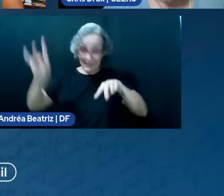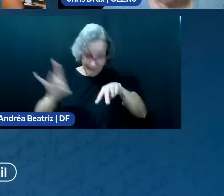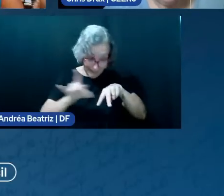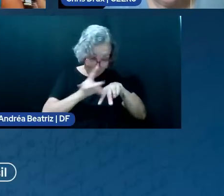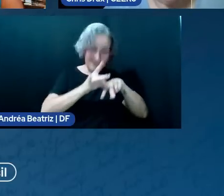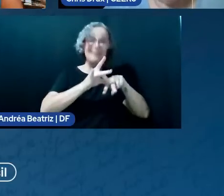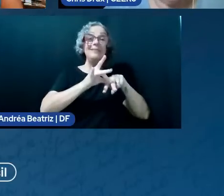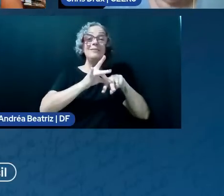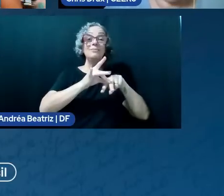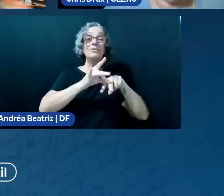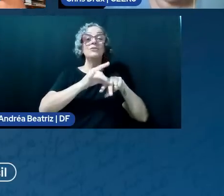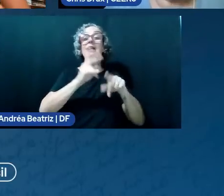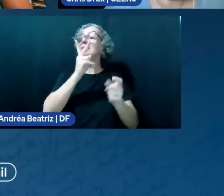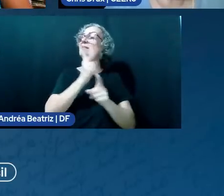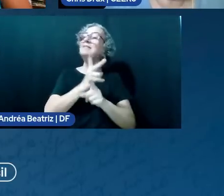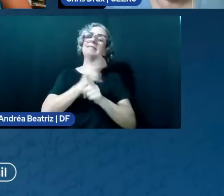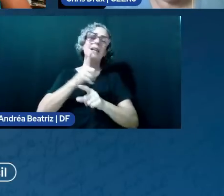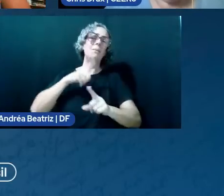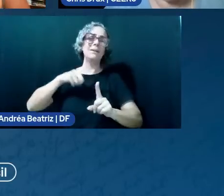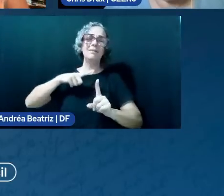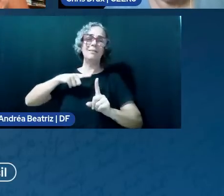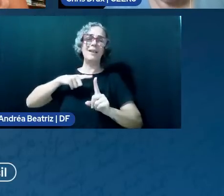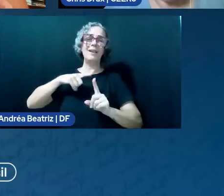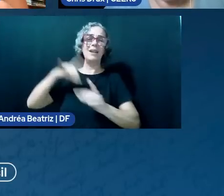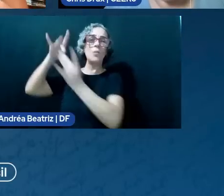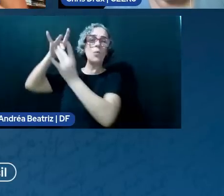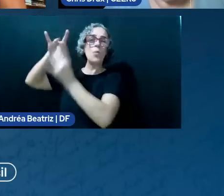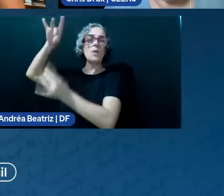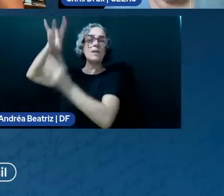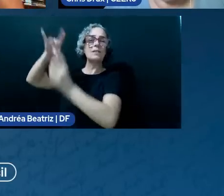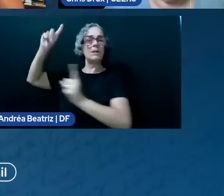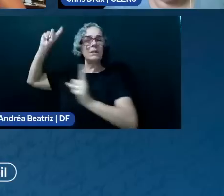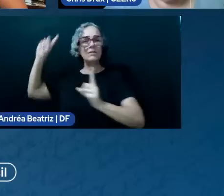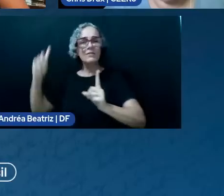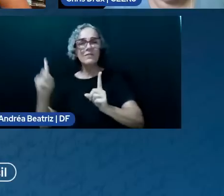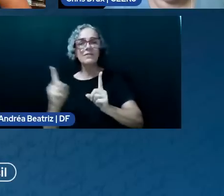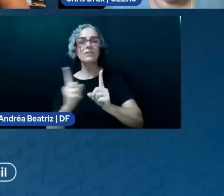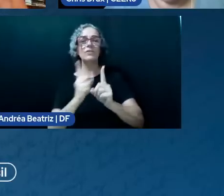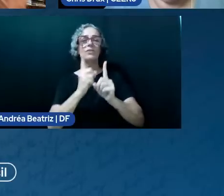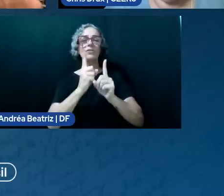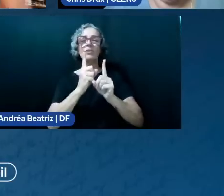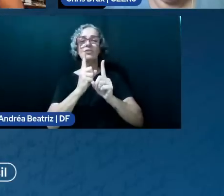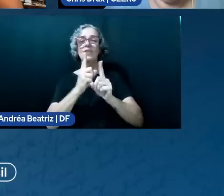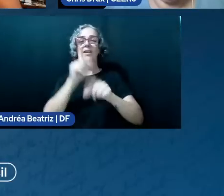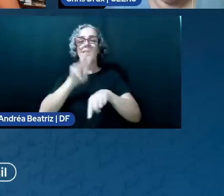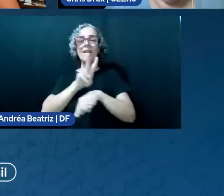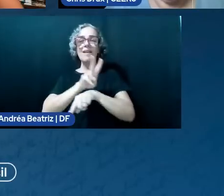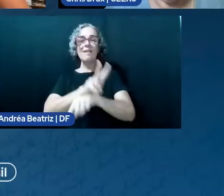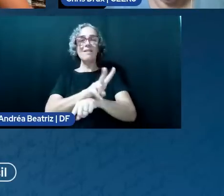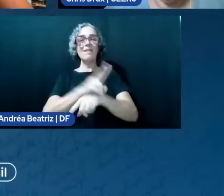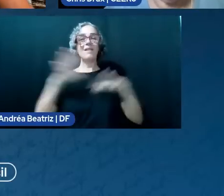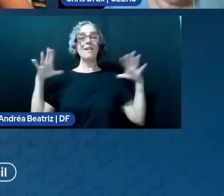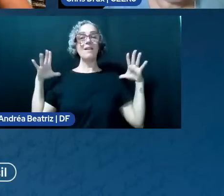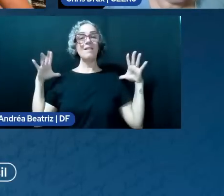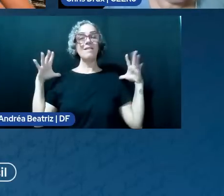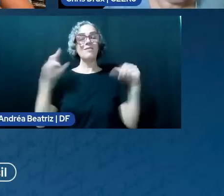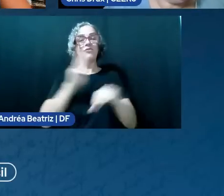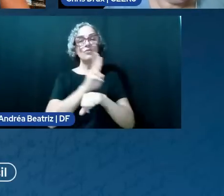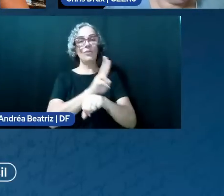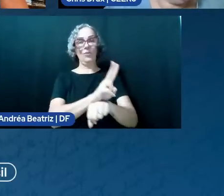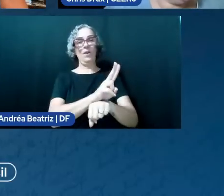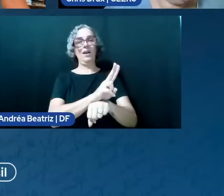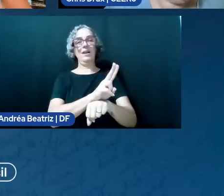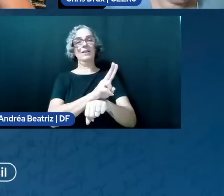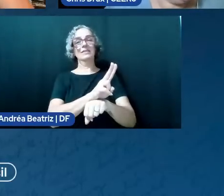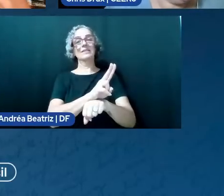nosso anjo da guarda, que sempre estará tentando e se esforçando para realizar todo o